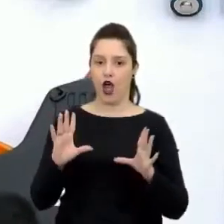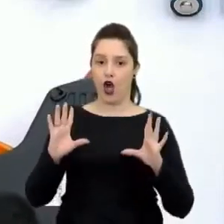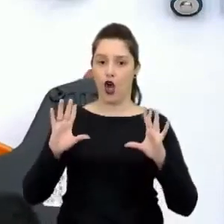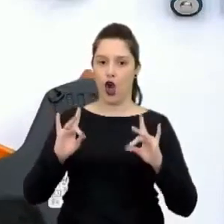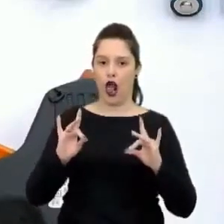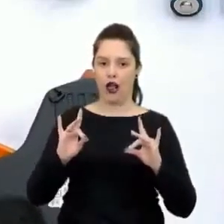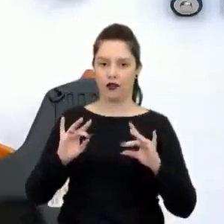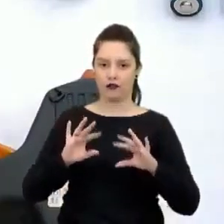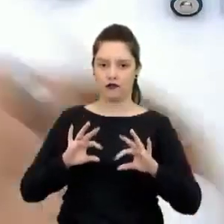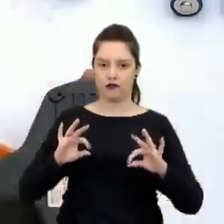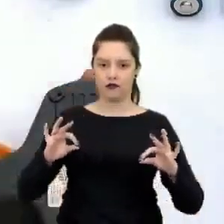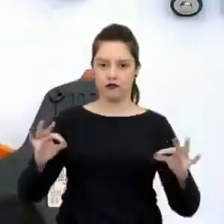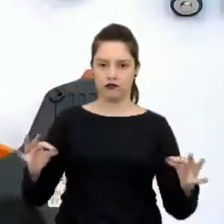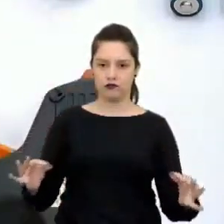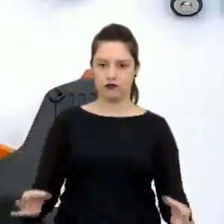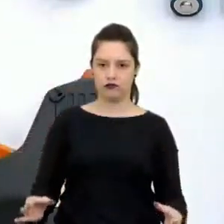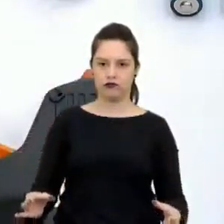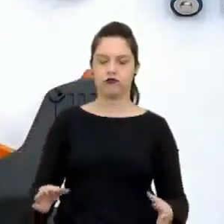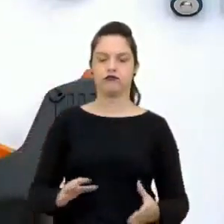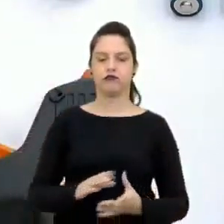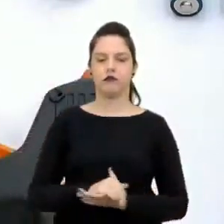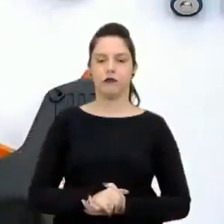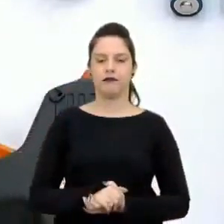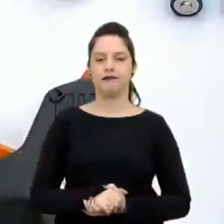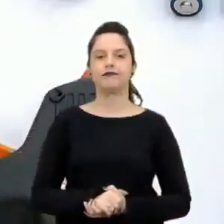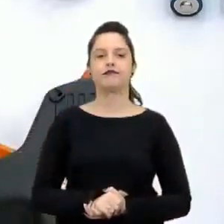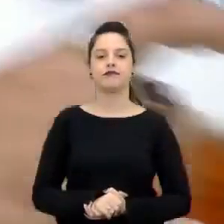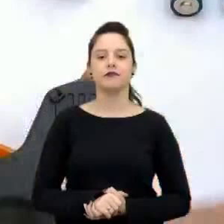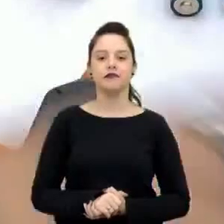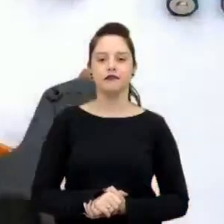bateria aqui do ladinho.